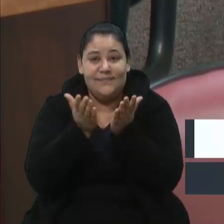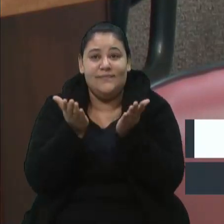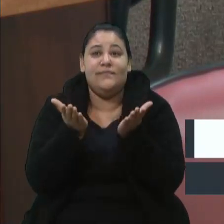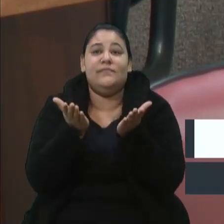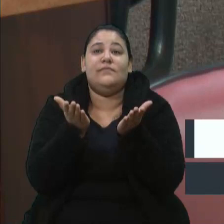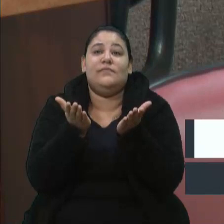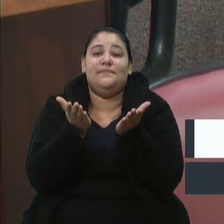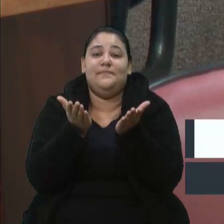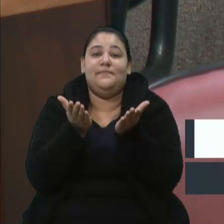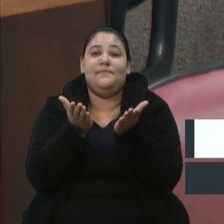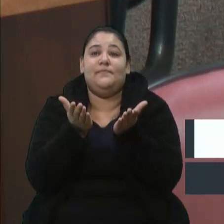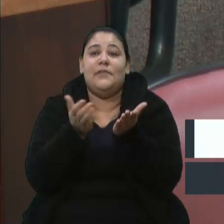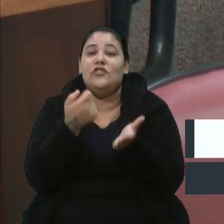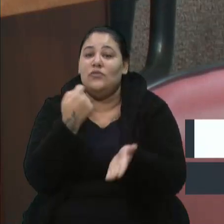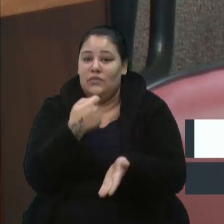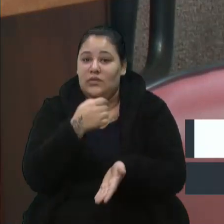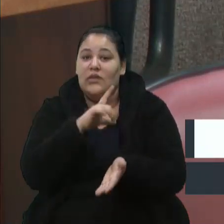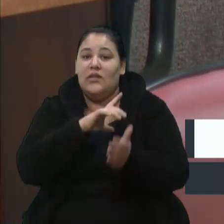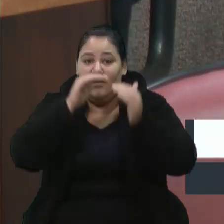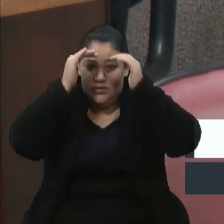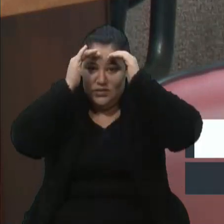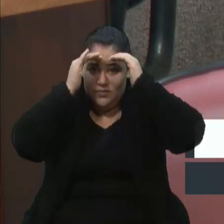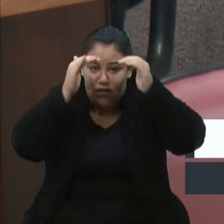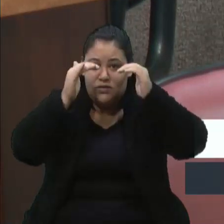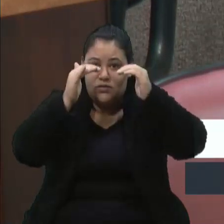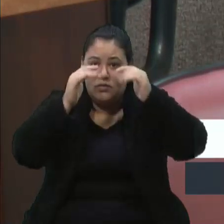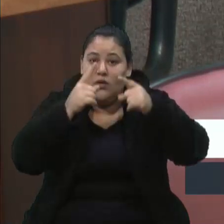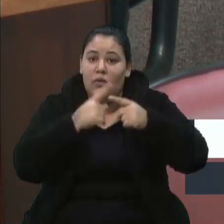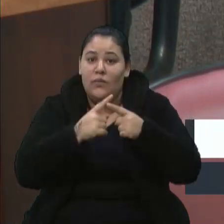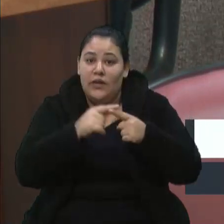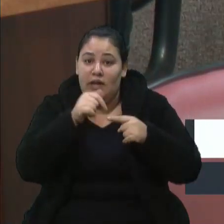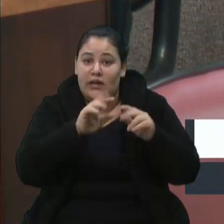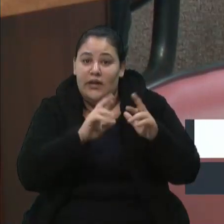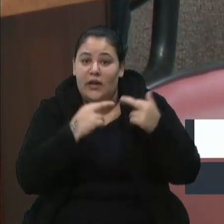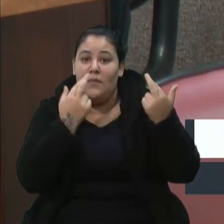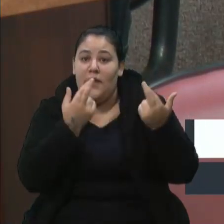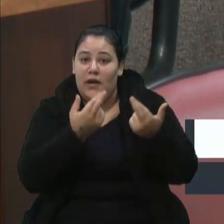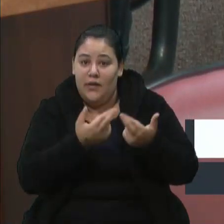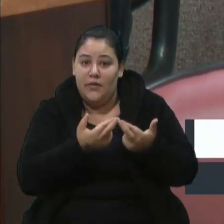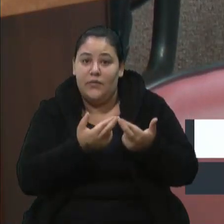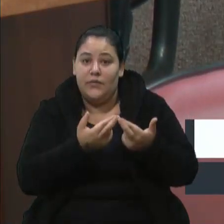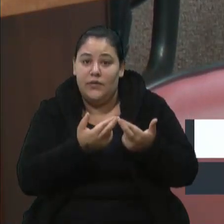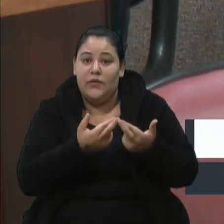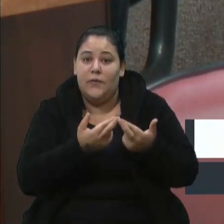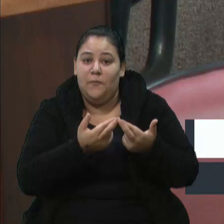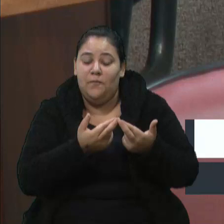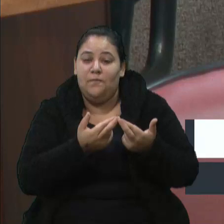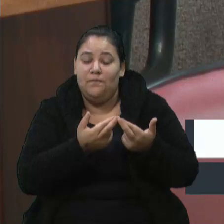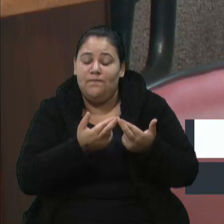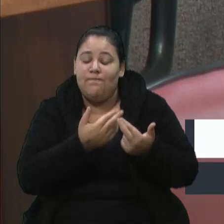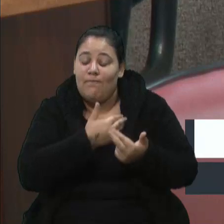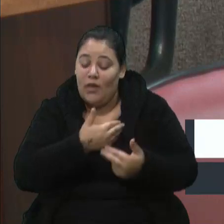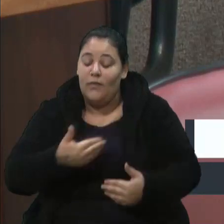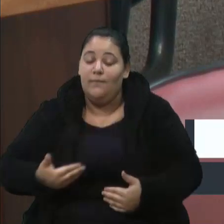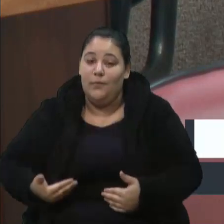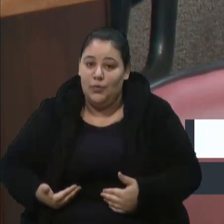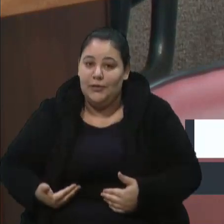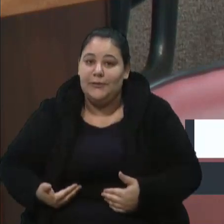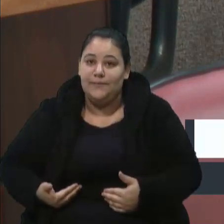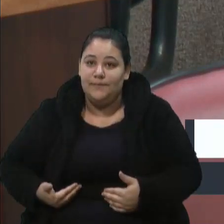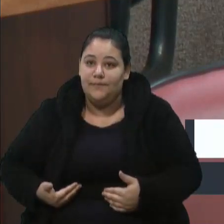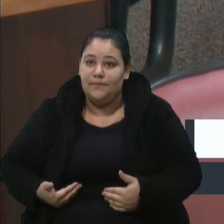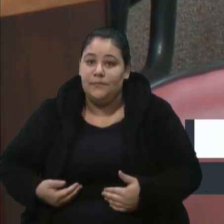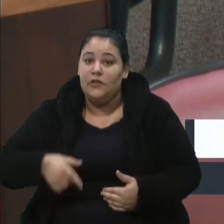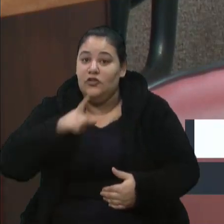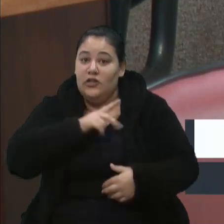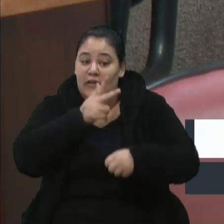Não, a gente tem que ter um respeito, porque ali era uma reunião pacífica, uma reunião pública, né? Nós temos